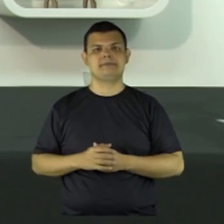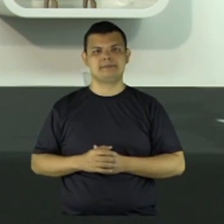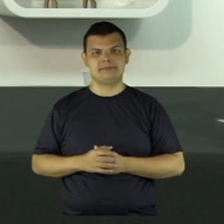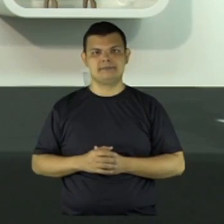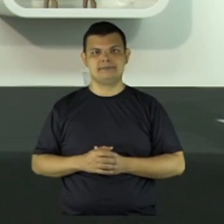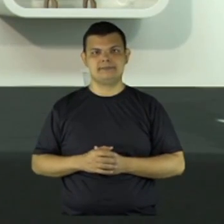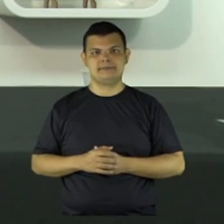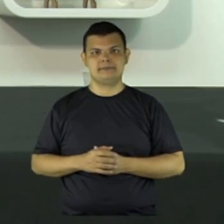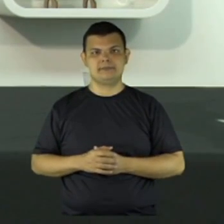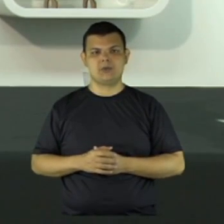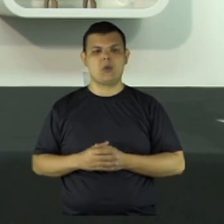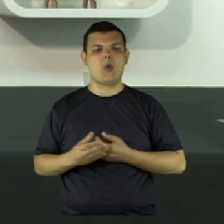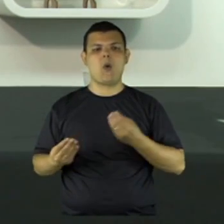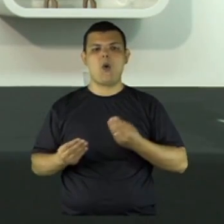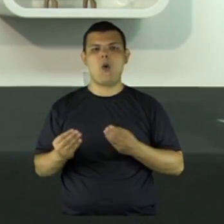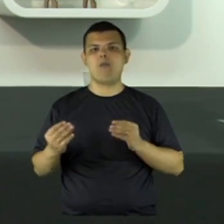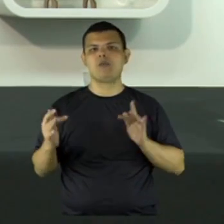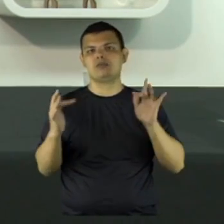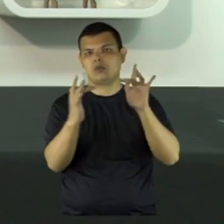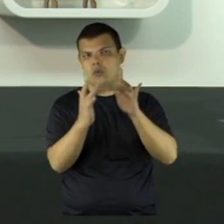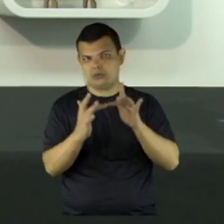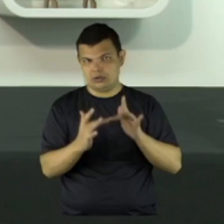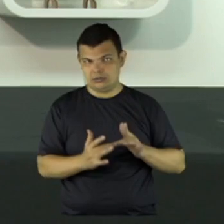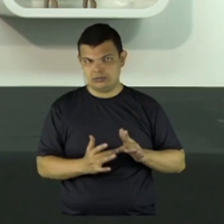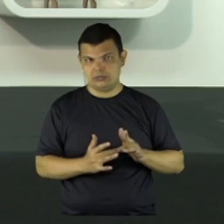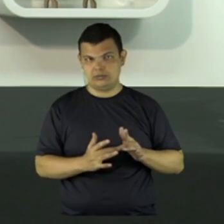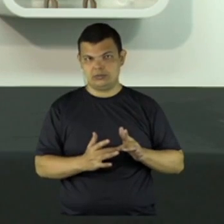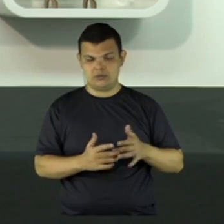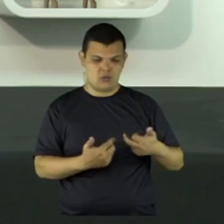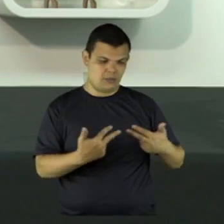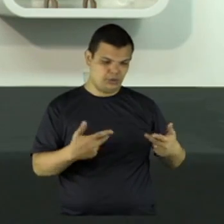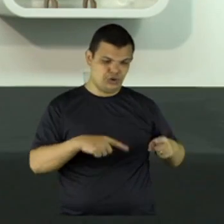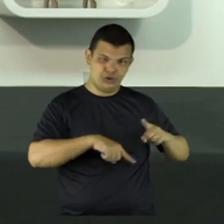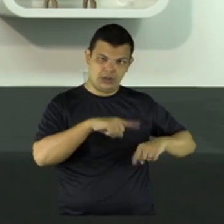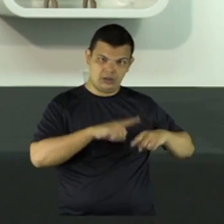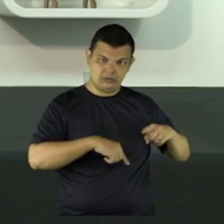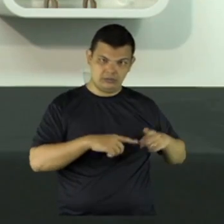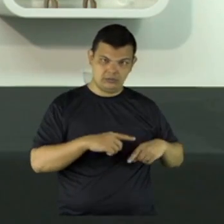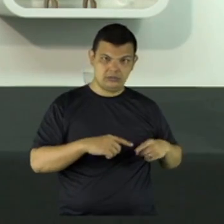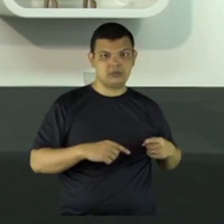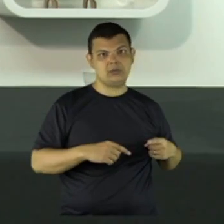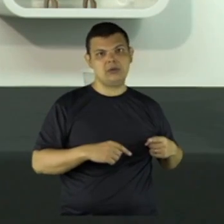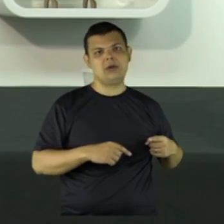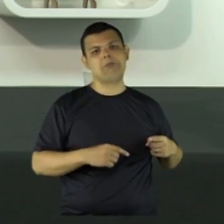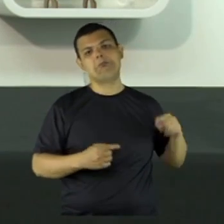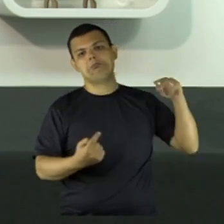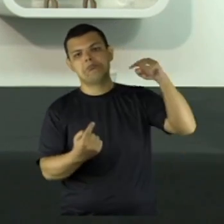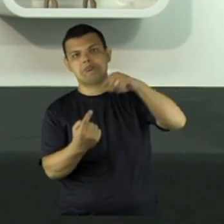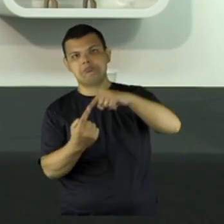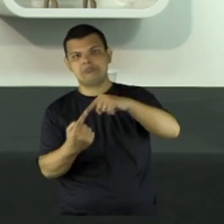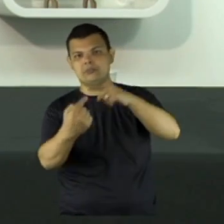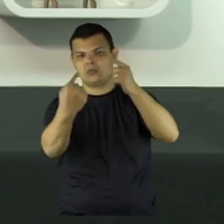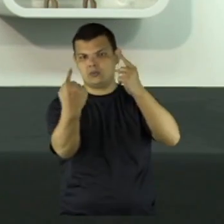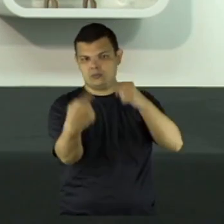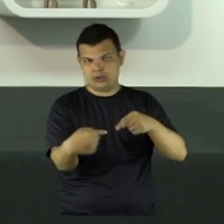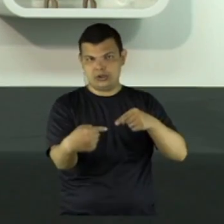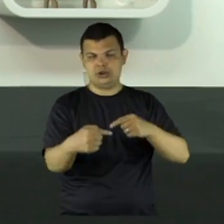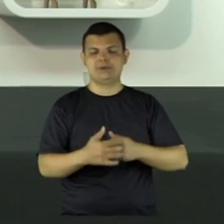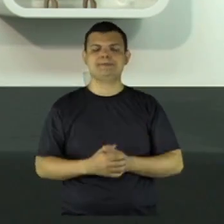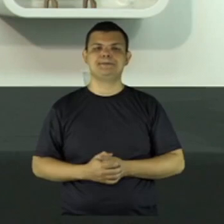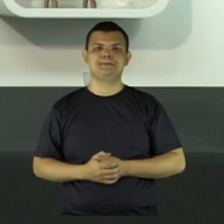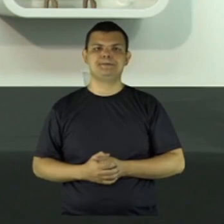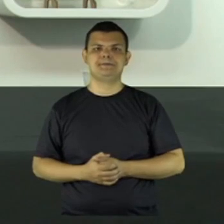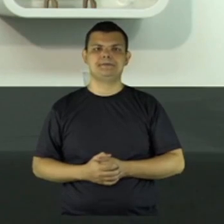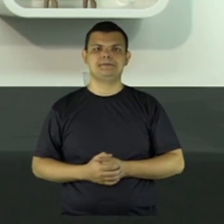definir, né, essa forma de contato que o objeto vai estabelecer com o oponente. Então vamos